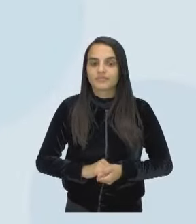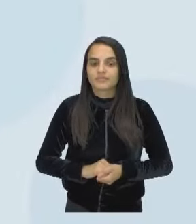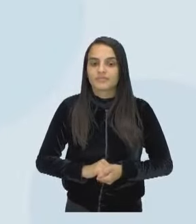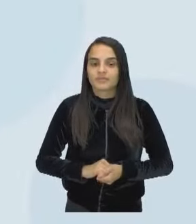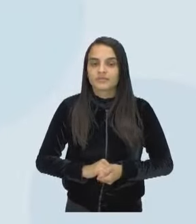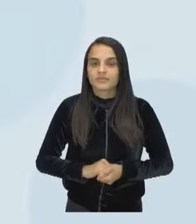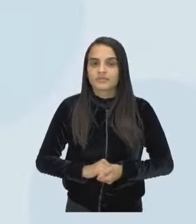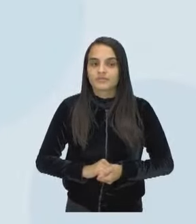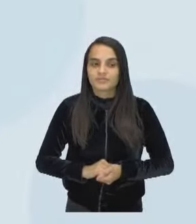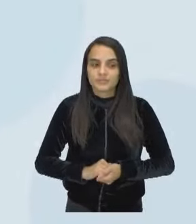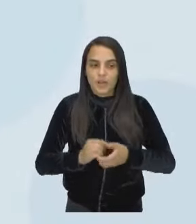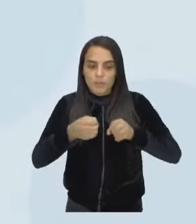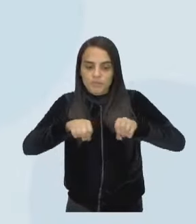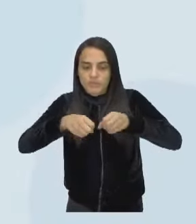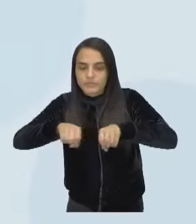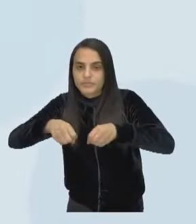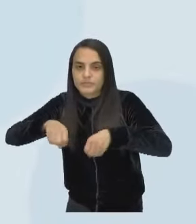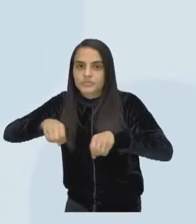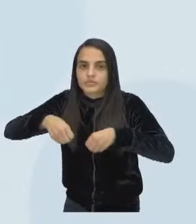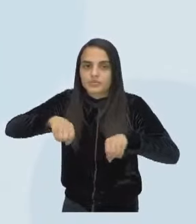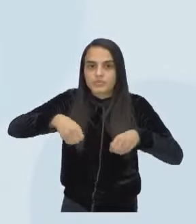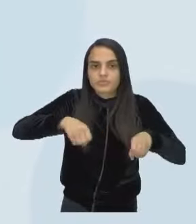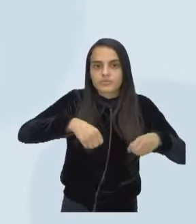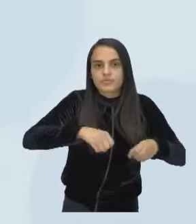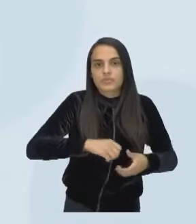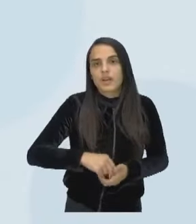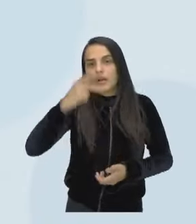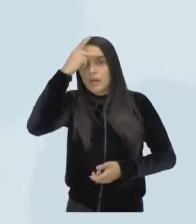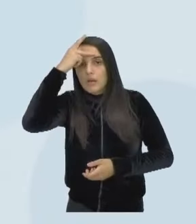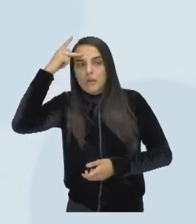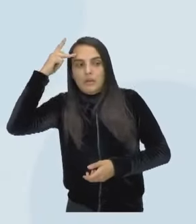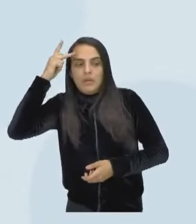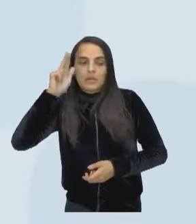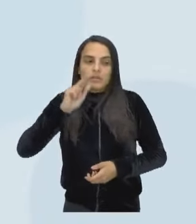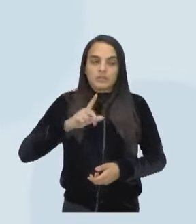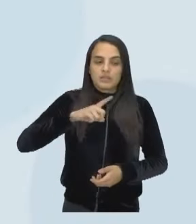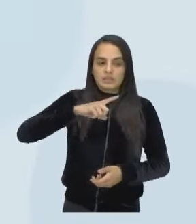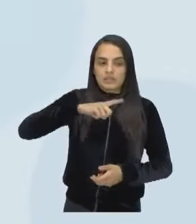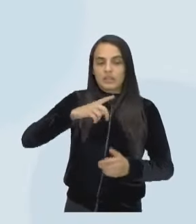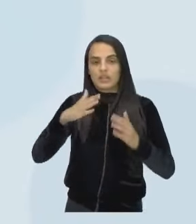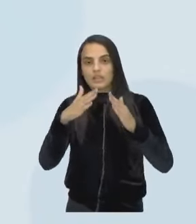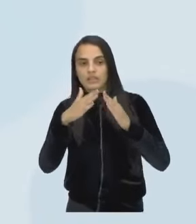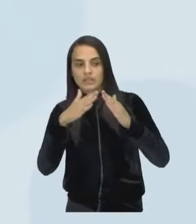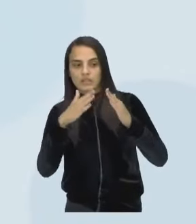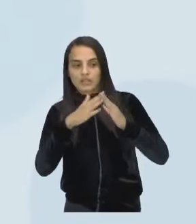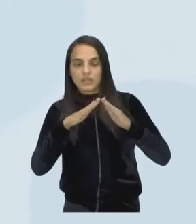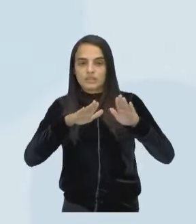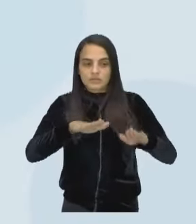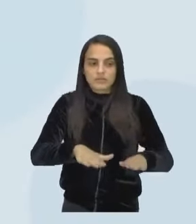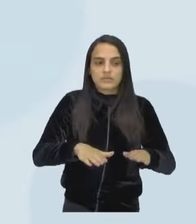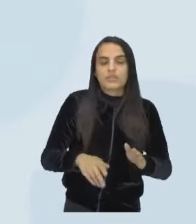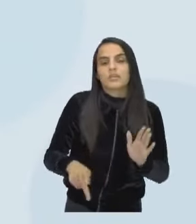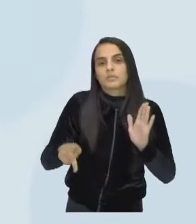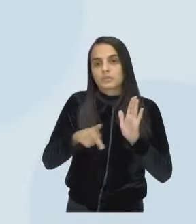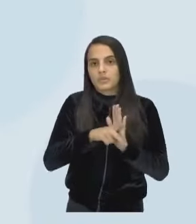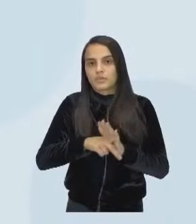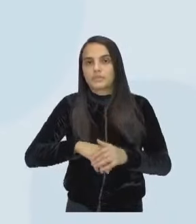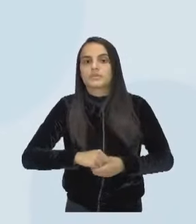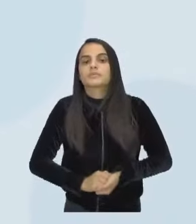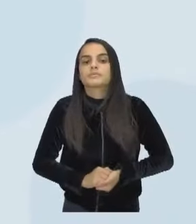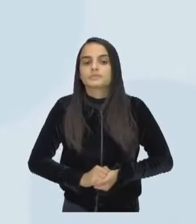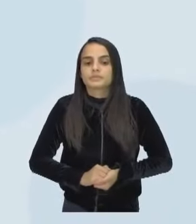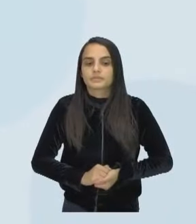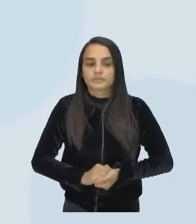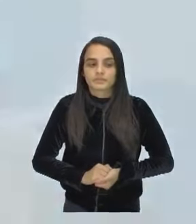algo muito grande. Number three, homeowners, a pessoa que possui uma casa. E uncharted, algo que não é mostrado em um